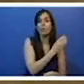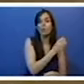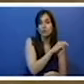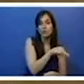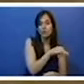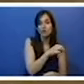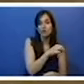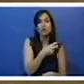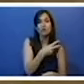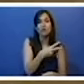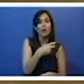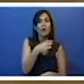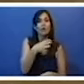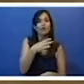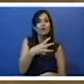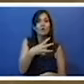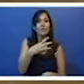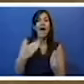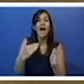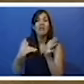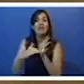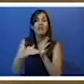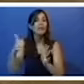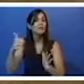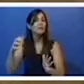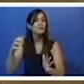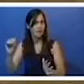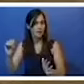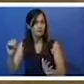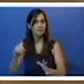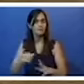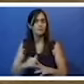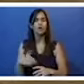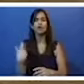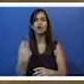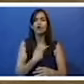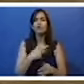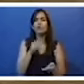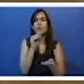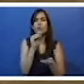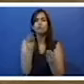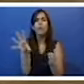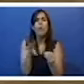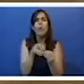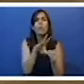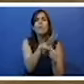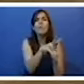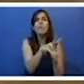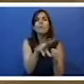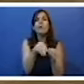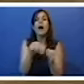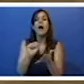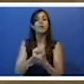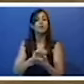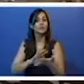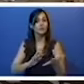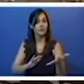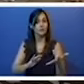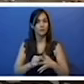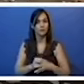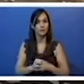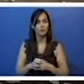2 3 até chegar no 10 e aí nós vamos completando a nossa atividade